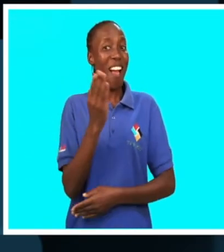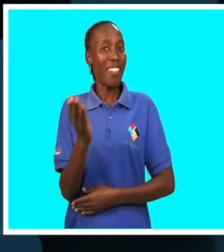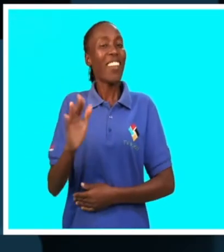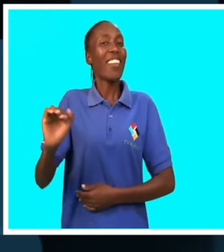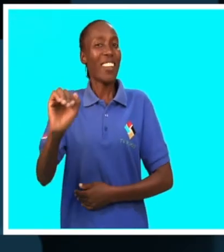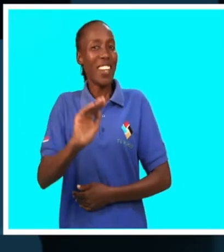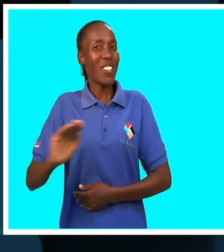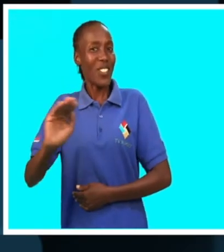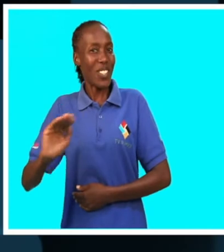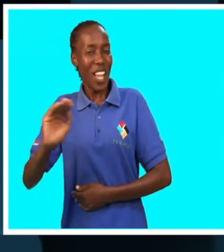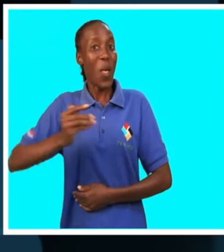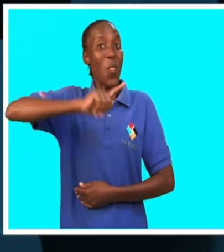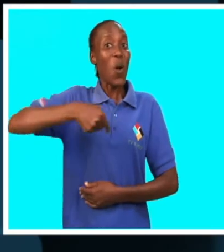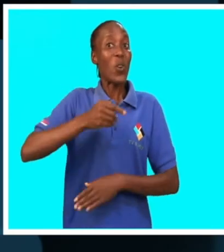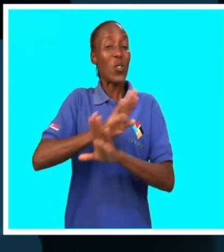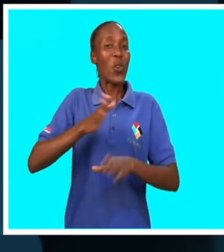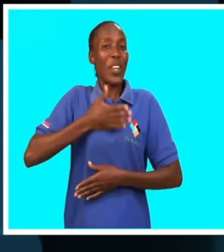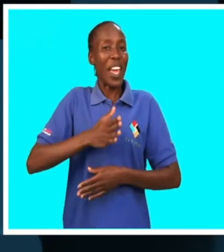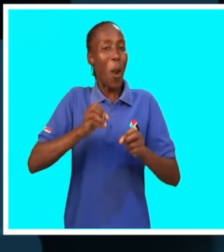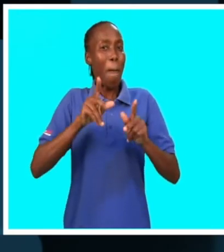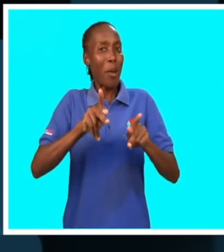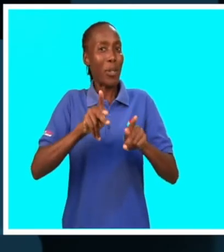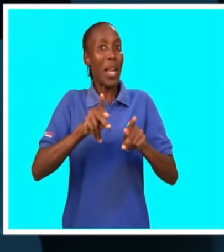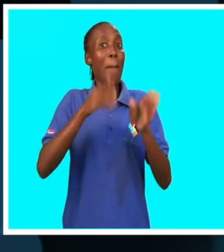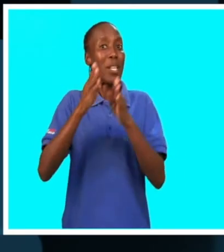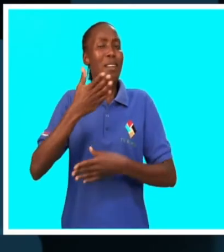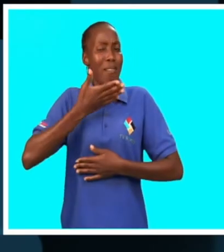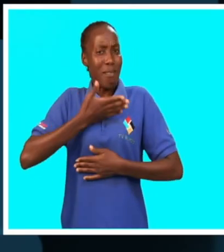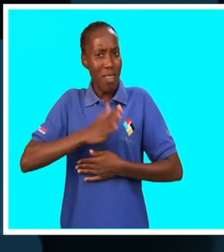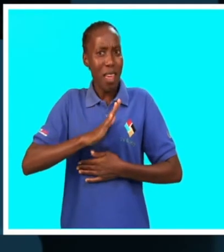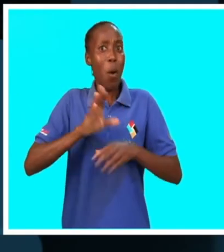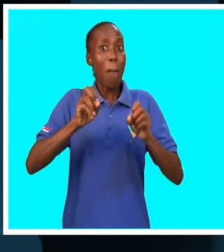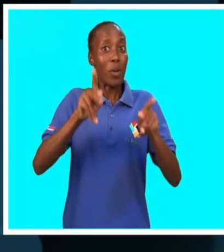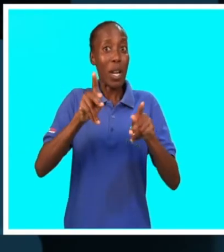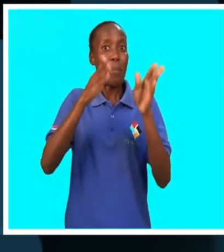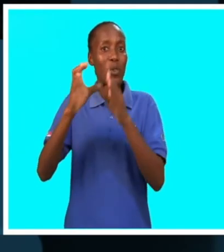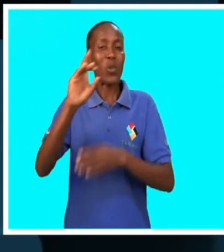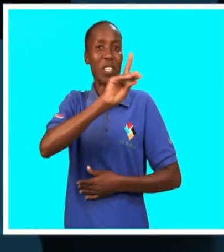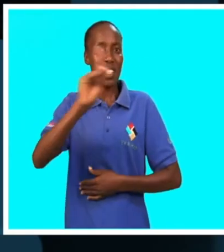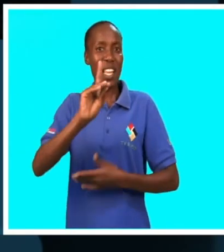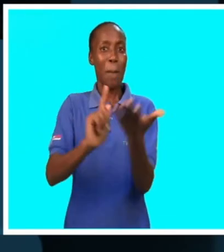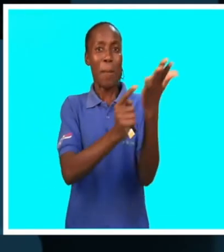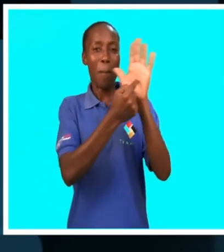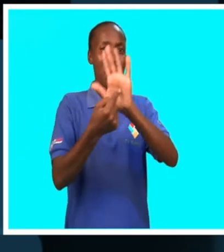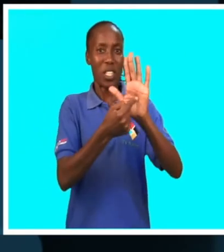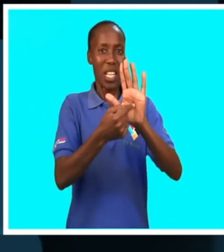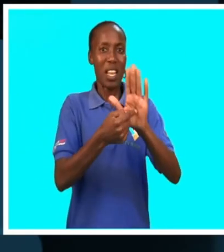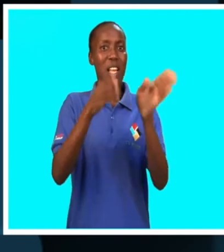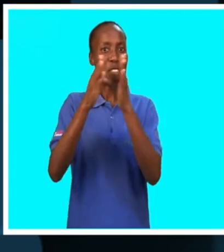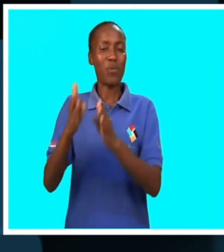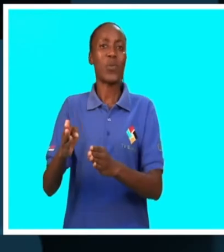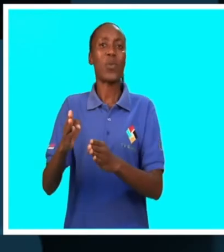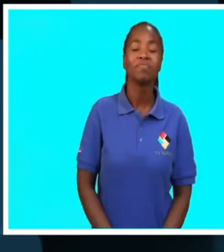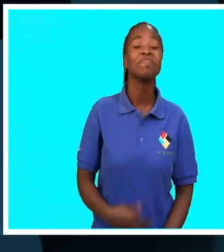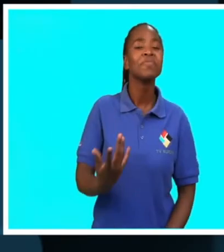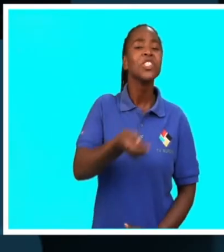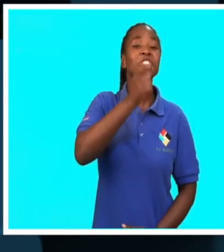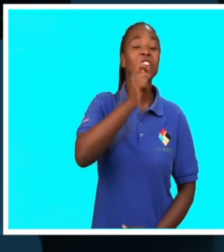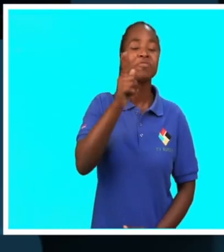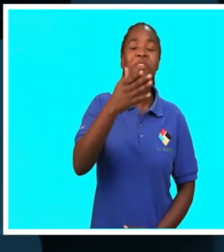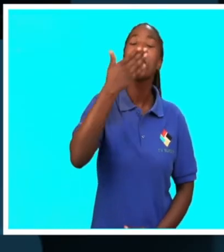sociedade. Nós só queremos oportunidades. As pessoas com deficiência querem oportunidade para mostrar à sociedade que vale o que vale.